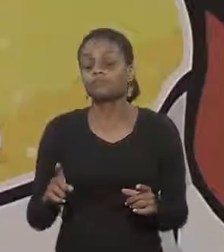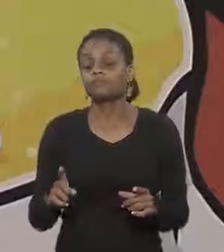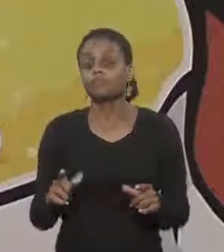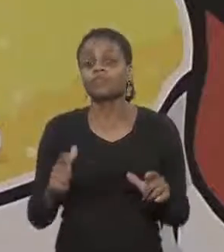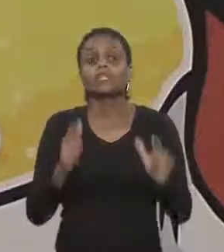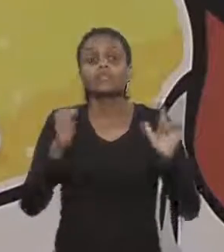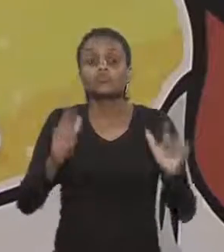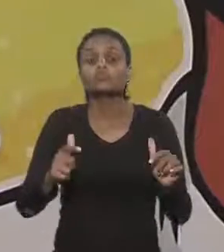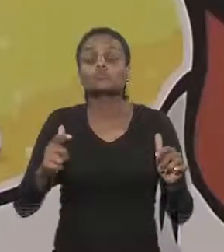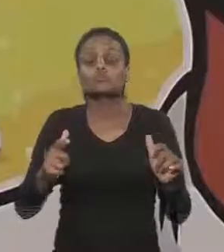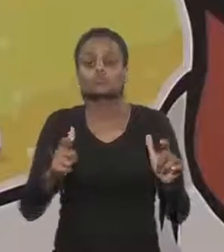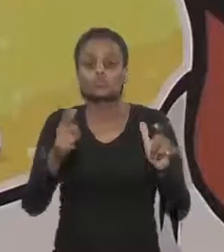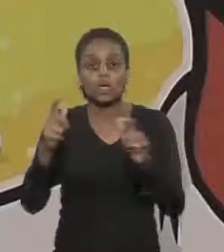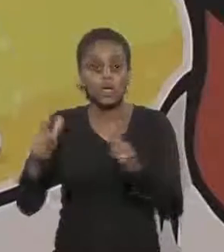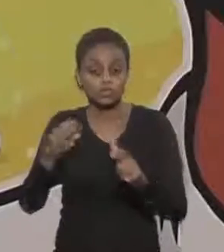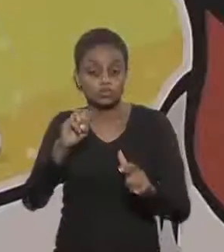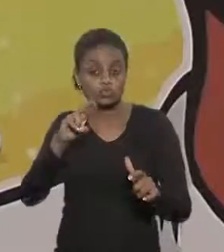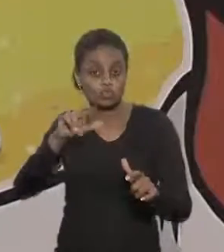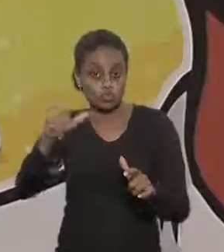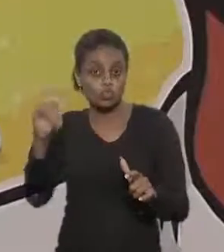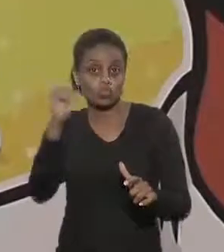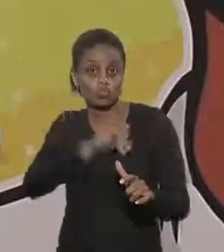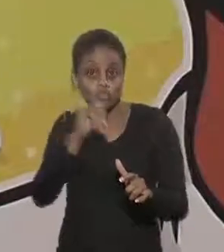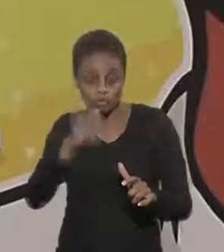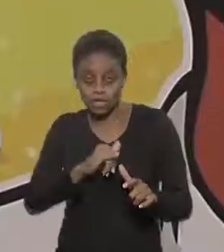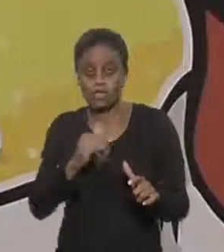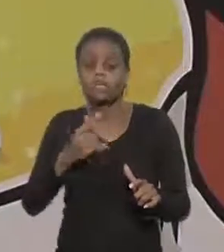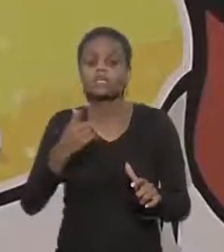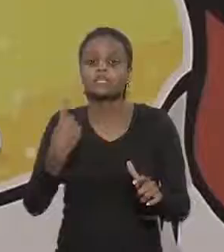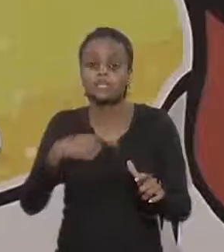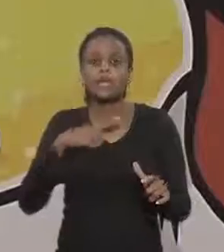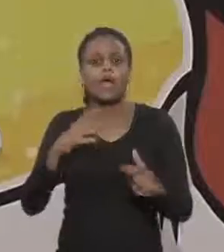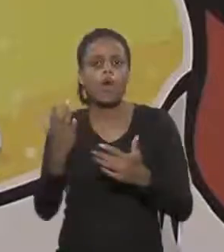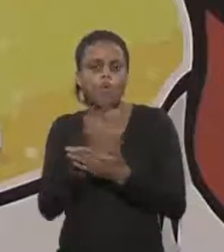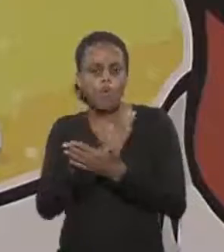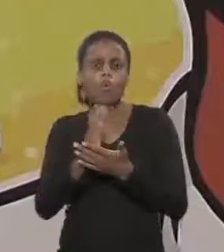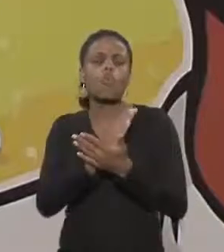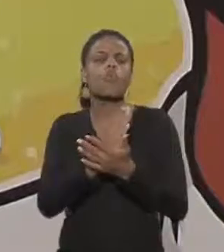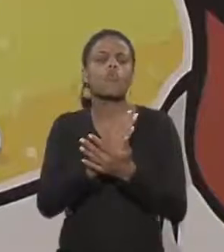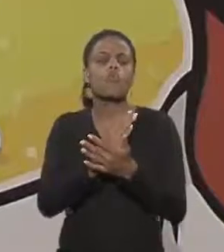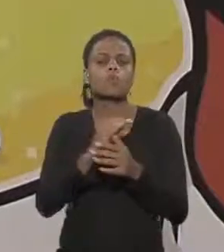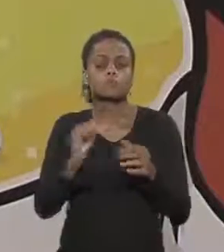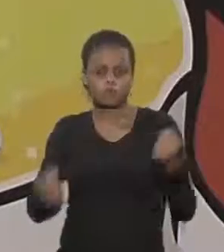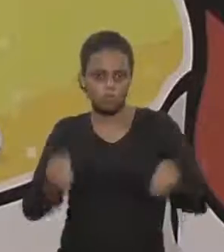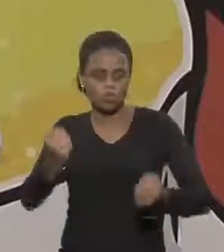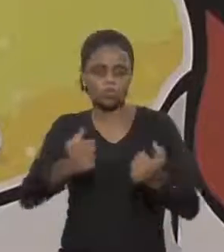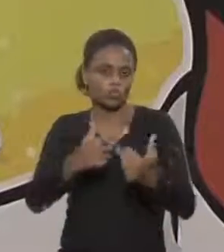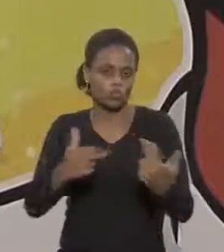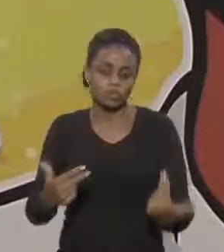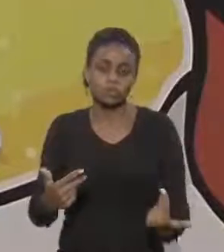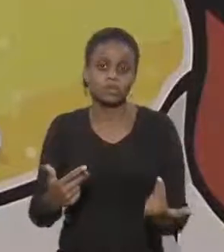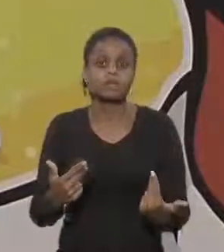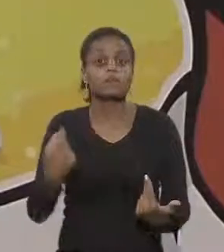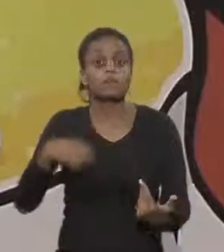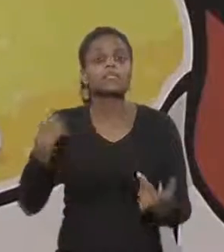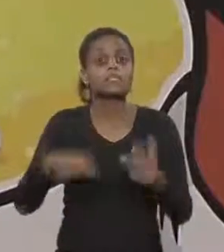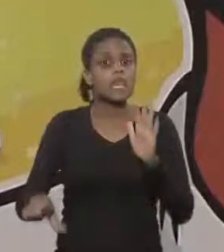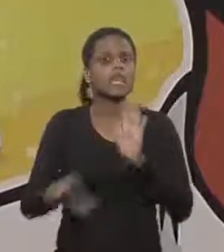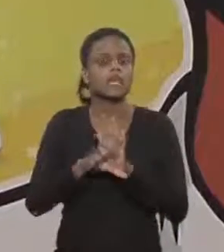sul fluminense, mas a gente tem que ter isso institucionalizado como política pública e como ferramenta